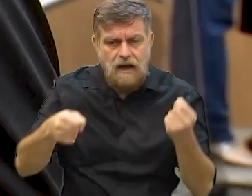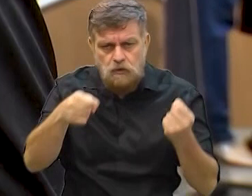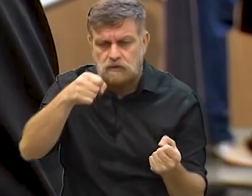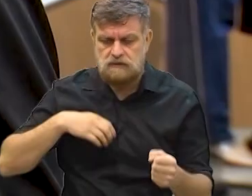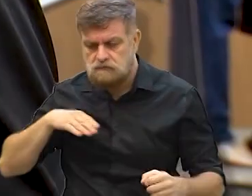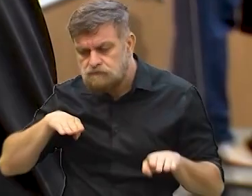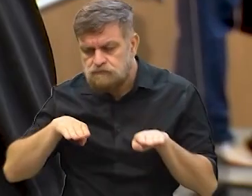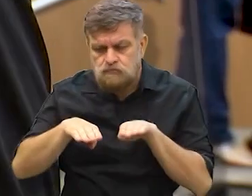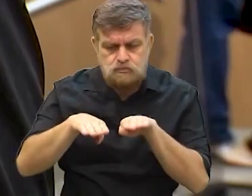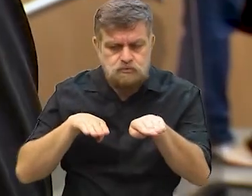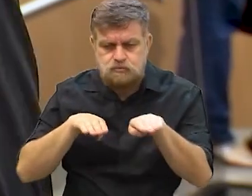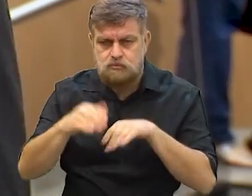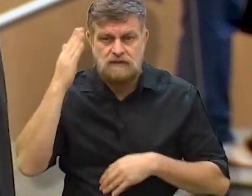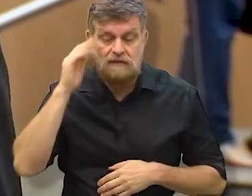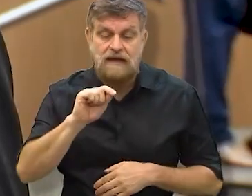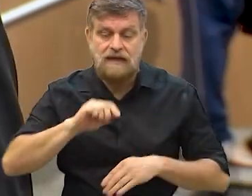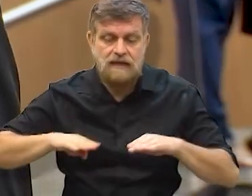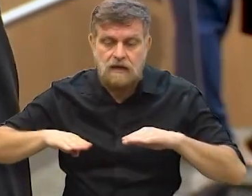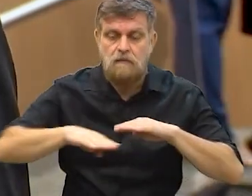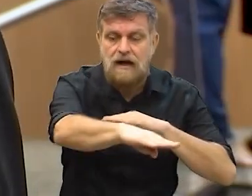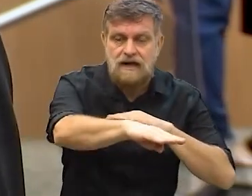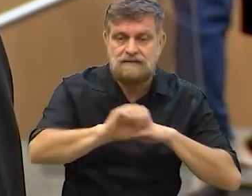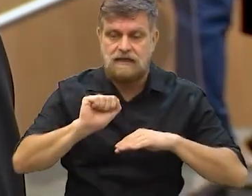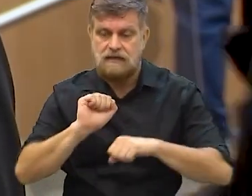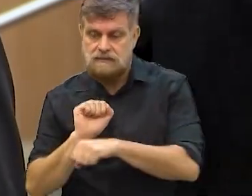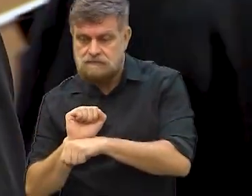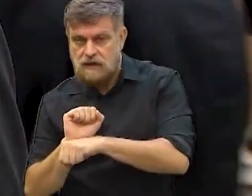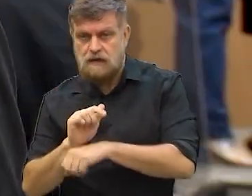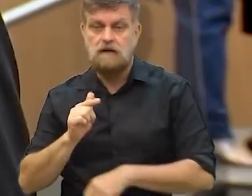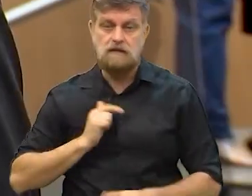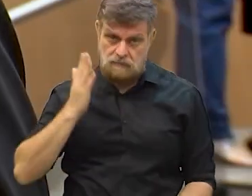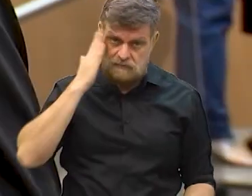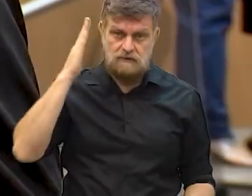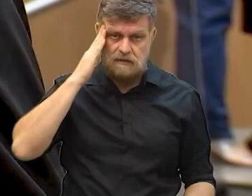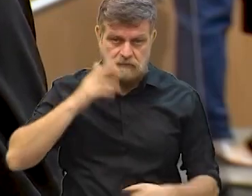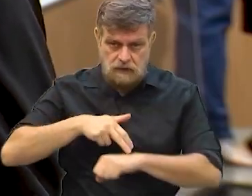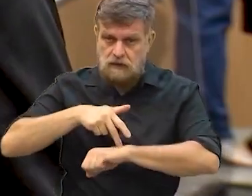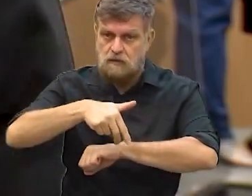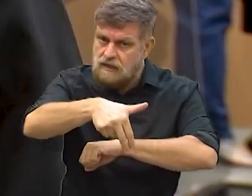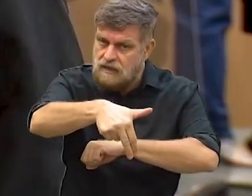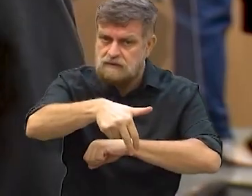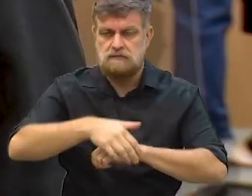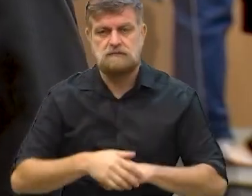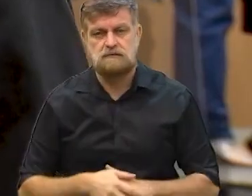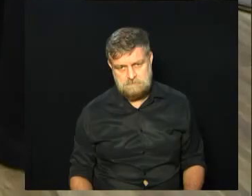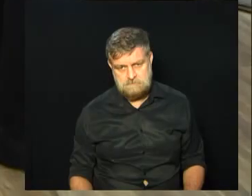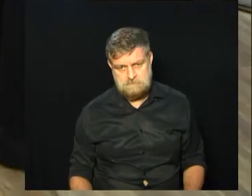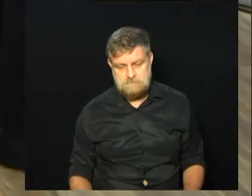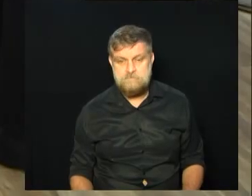precisa saber e qual é a preferência da travessia, e também para os